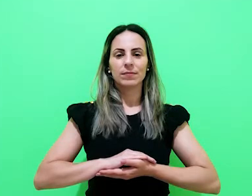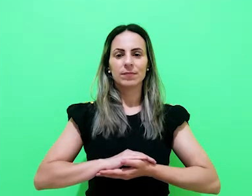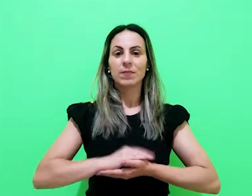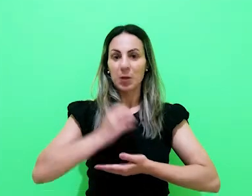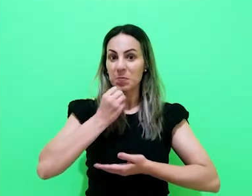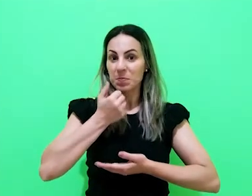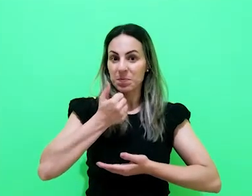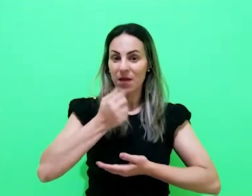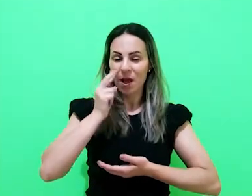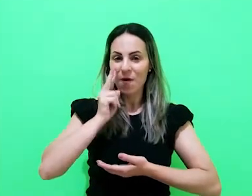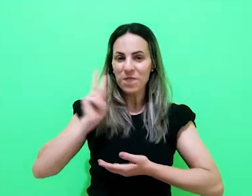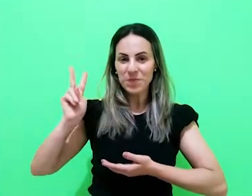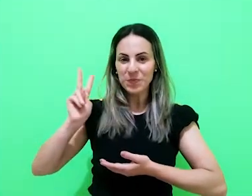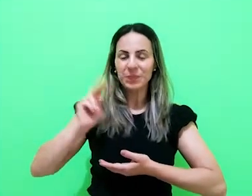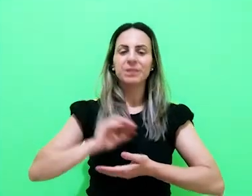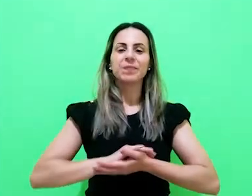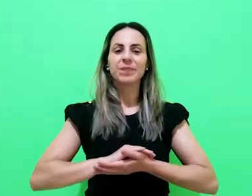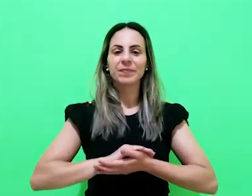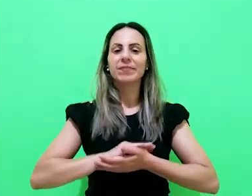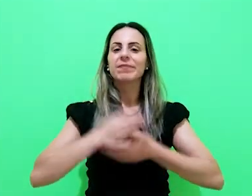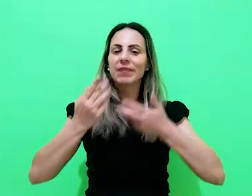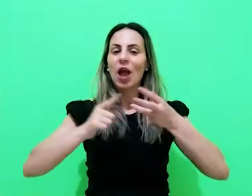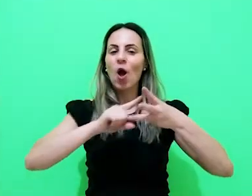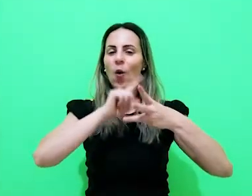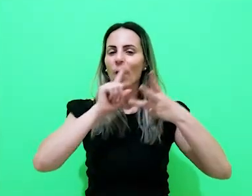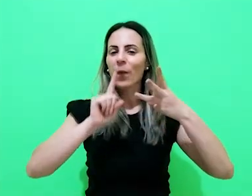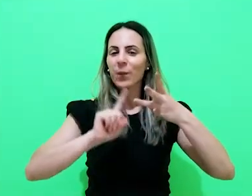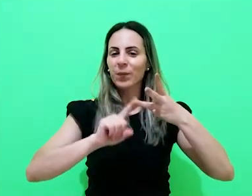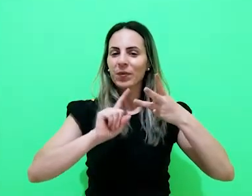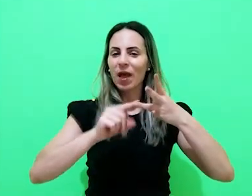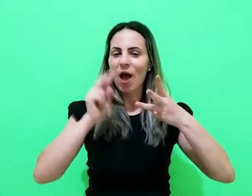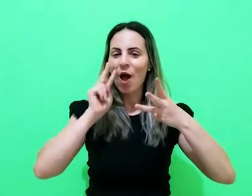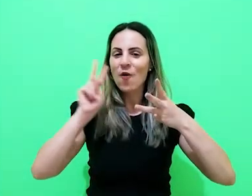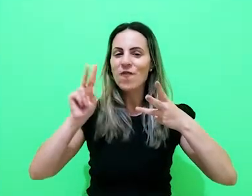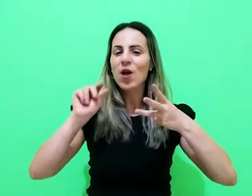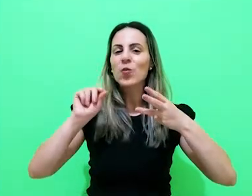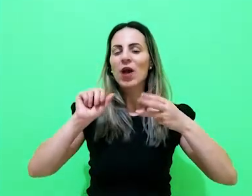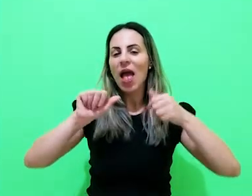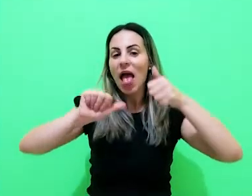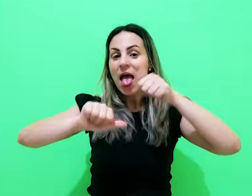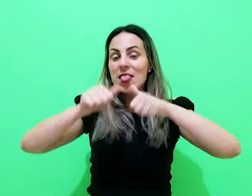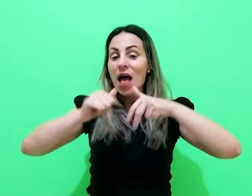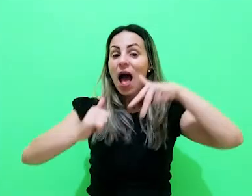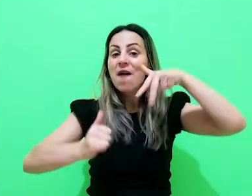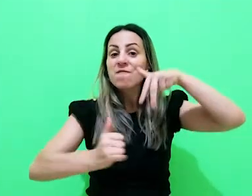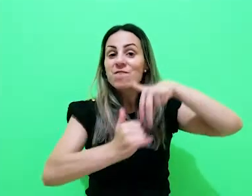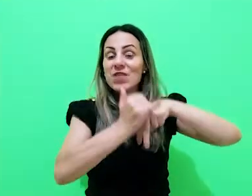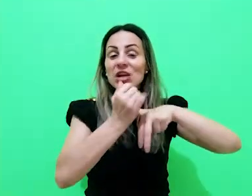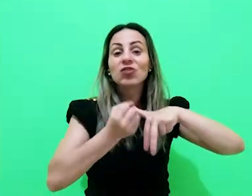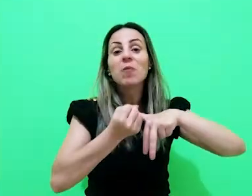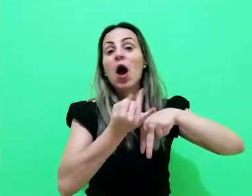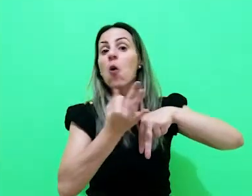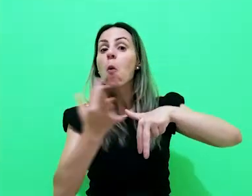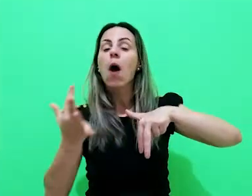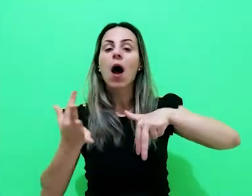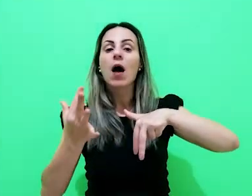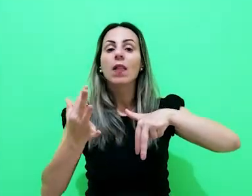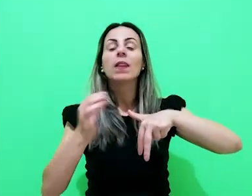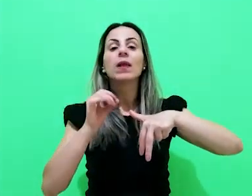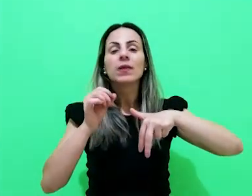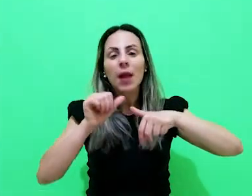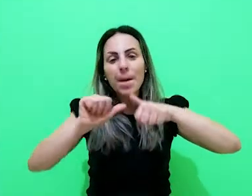Muito bem, pessoal. E aí, o terceiro ponto que nós vamos ter que ver é avaliar o número de vítimas, né, e